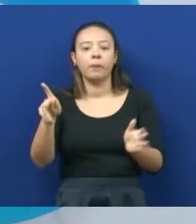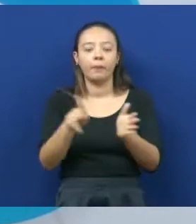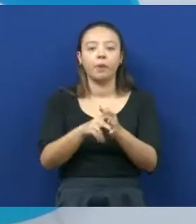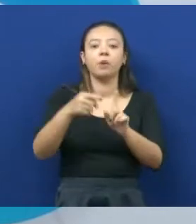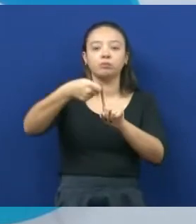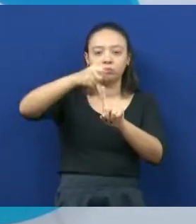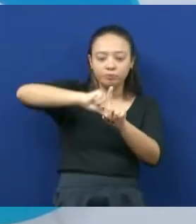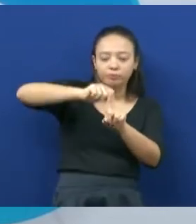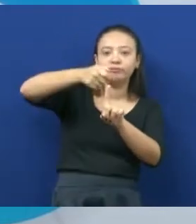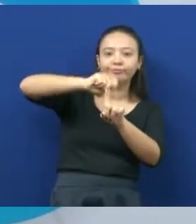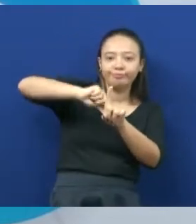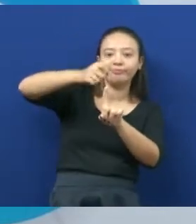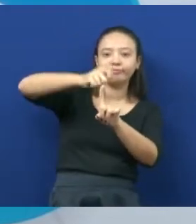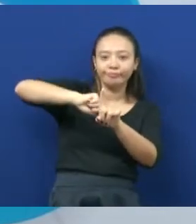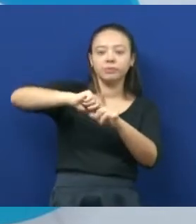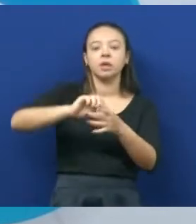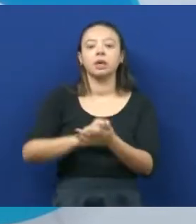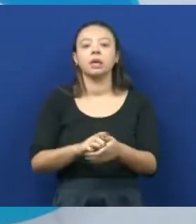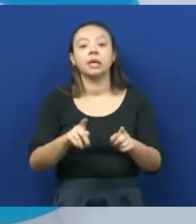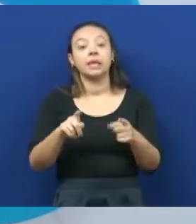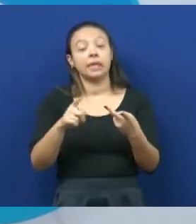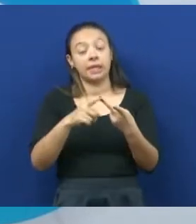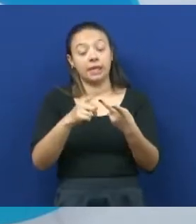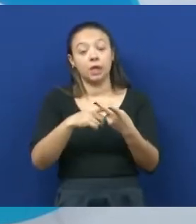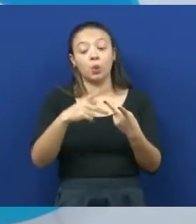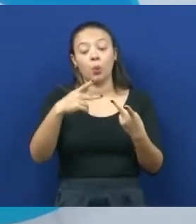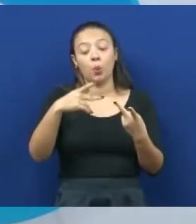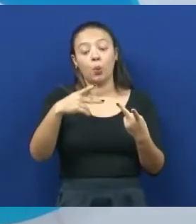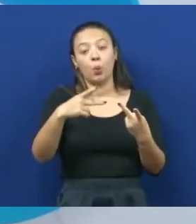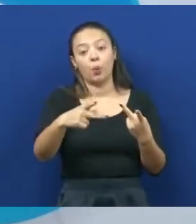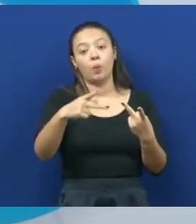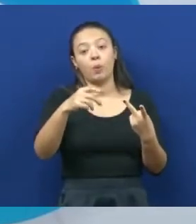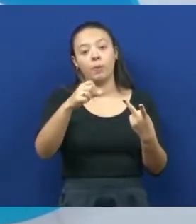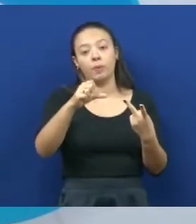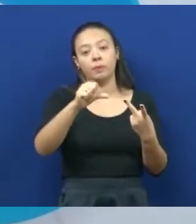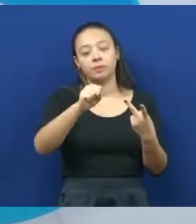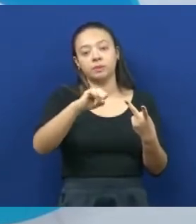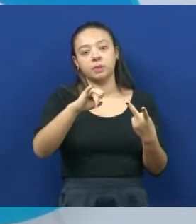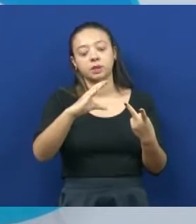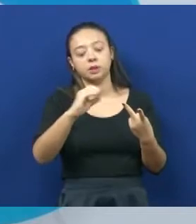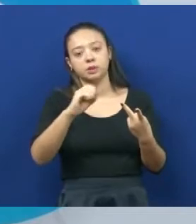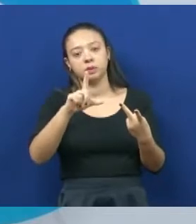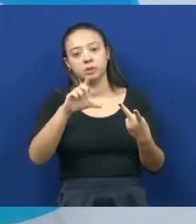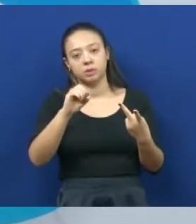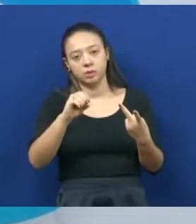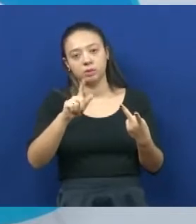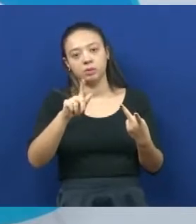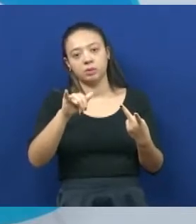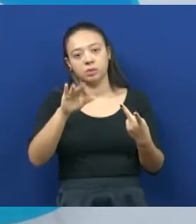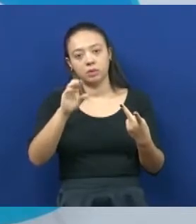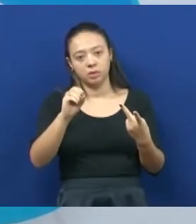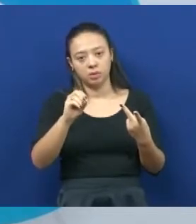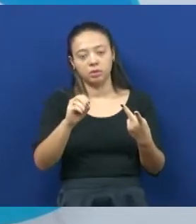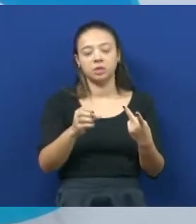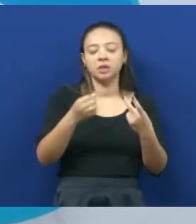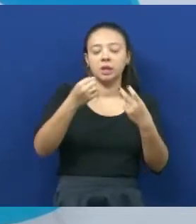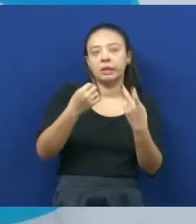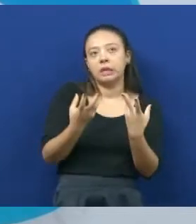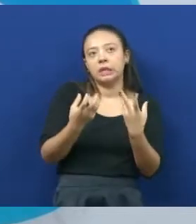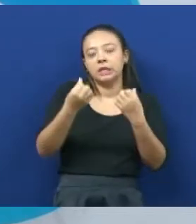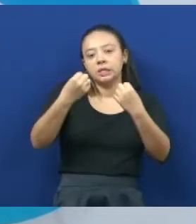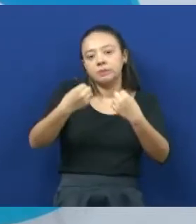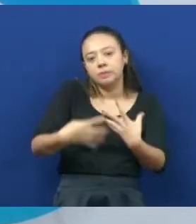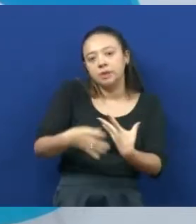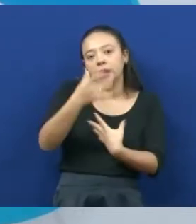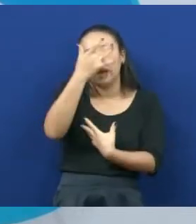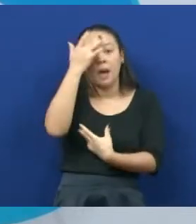tempo psicológico são aquelas lembranças que, ao longo da narrativa, a personagem ou o próprio narrador vai apresentando.